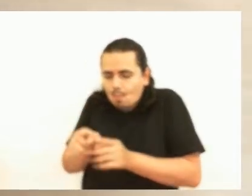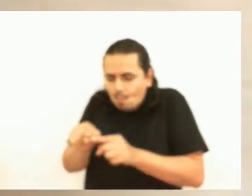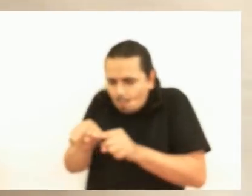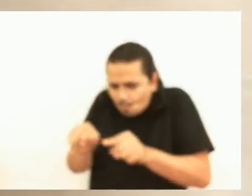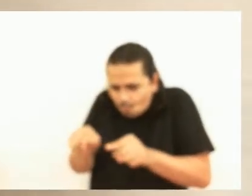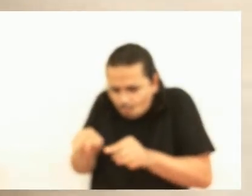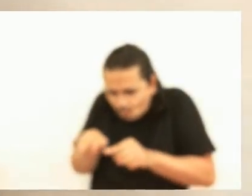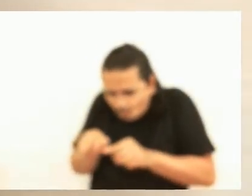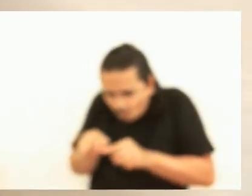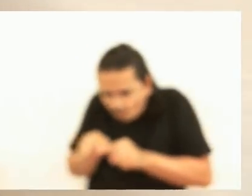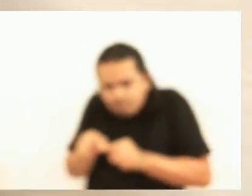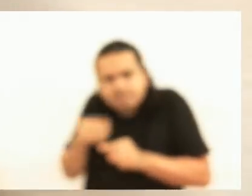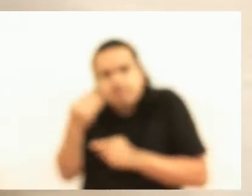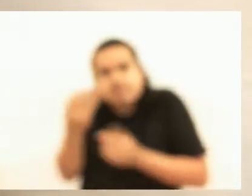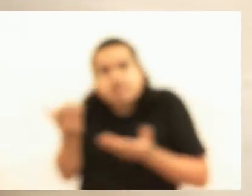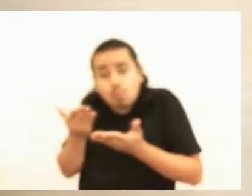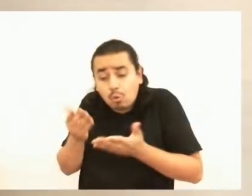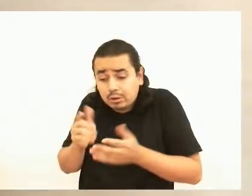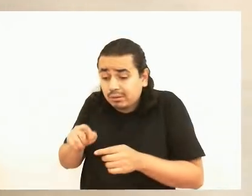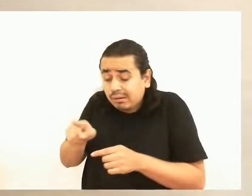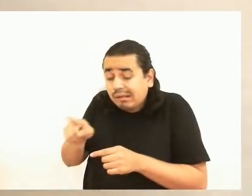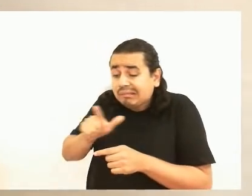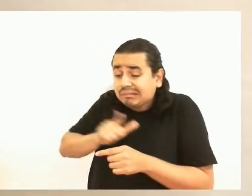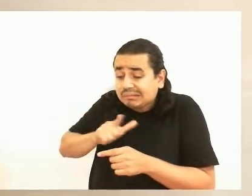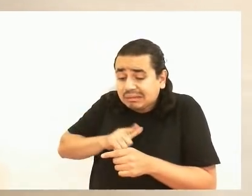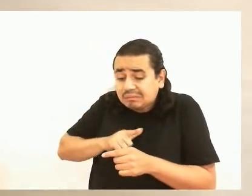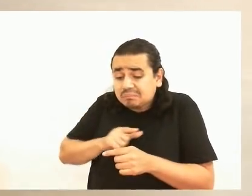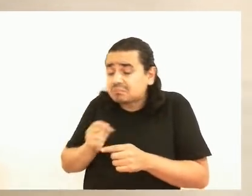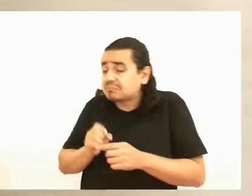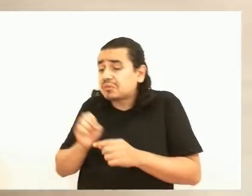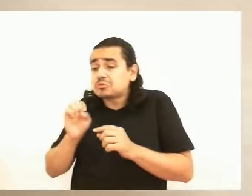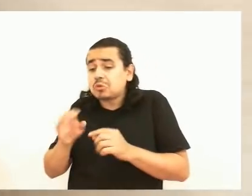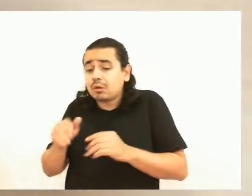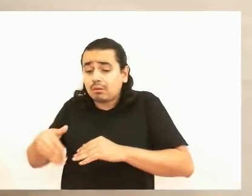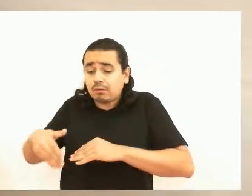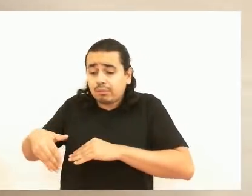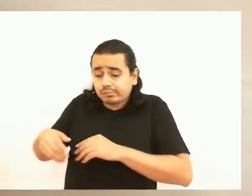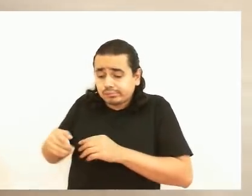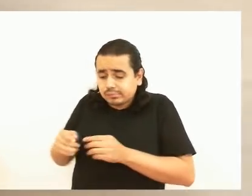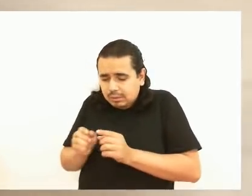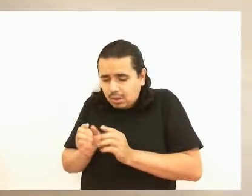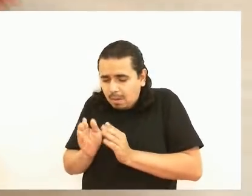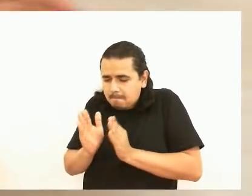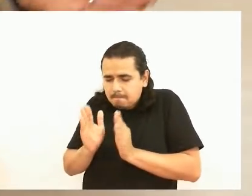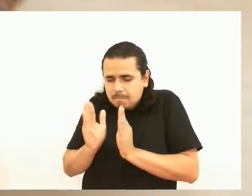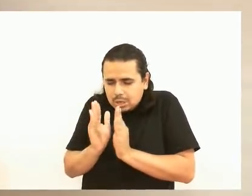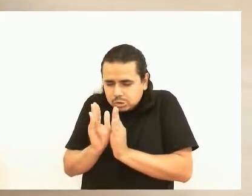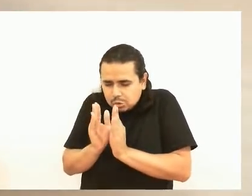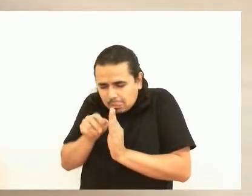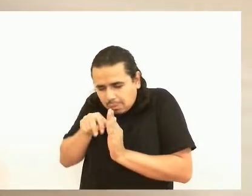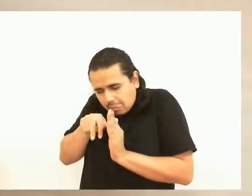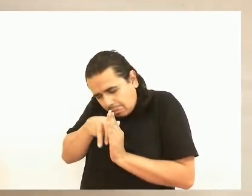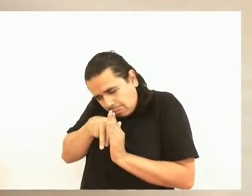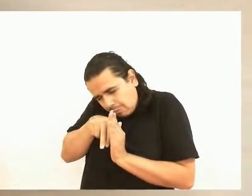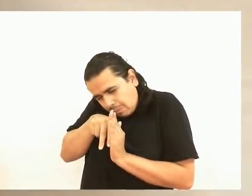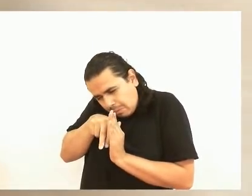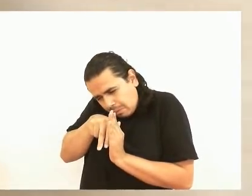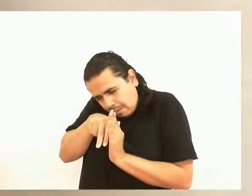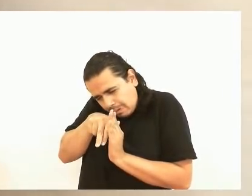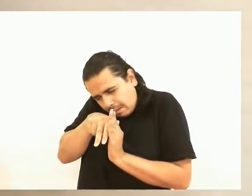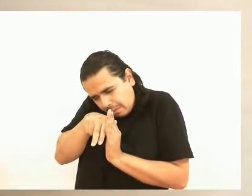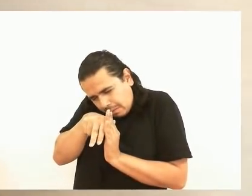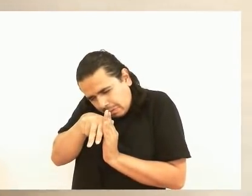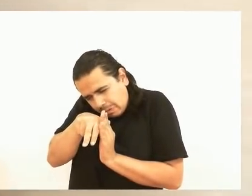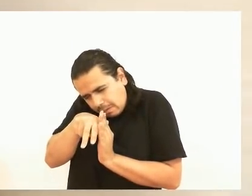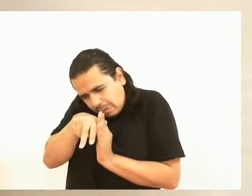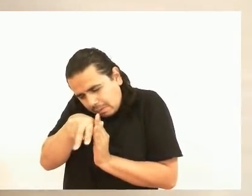fizer uma experiência agora olha a gente só vai através já as frestas que têm os espaços vazios